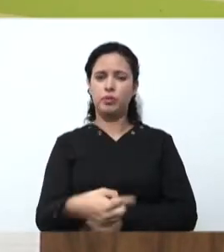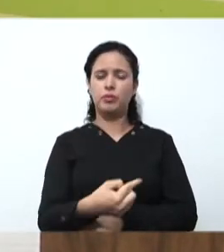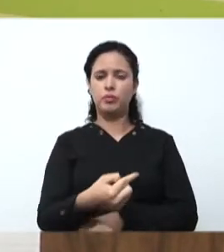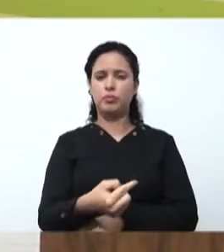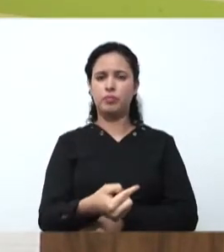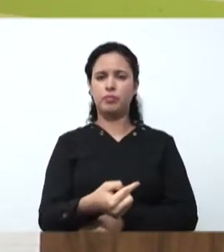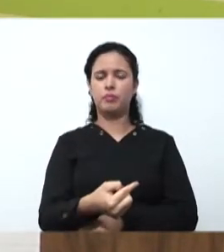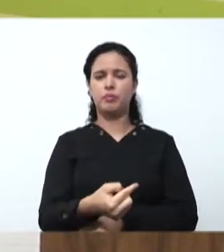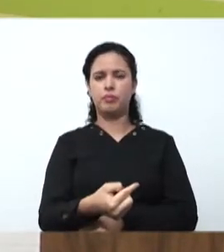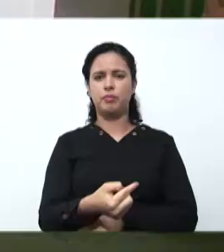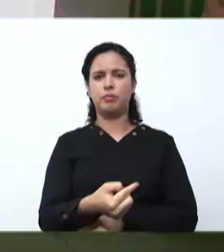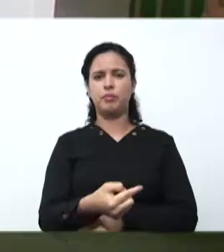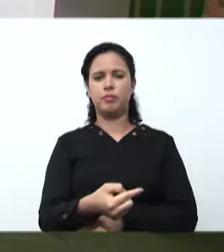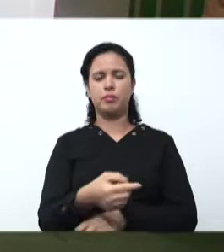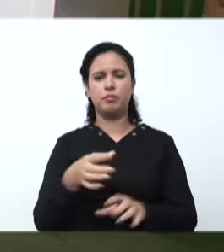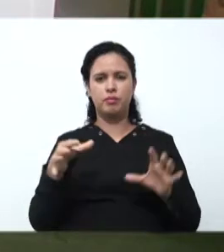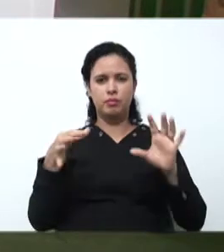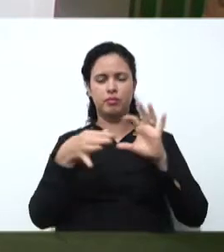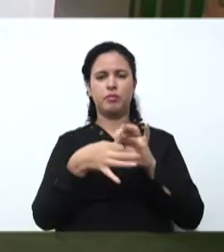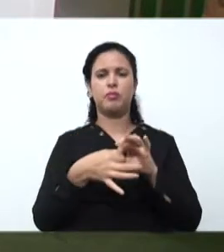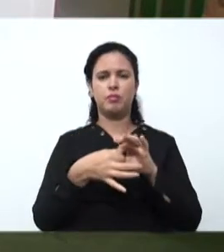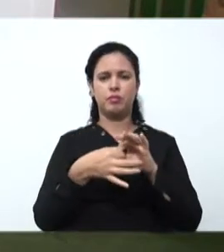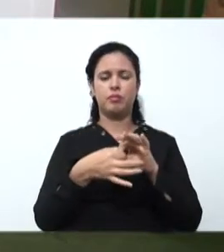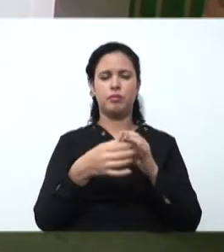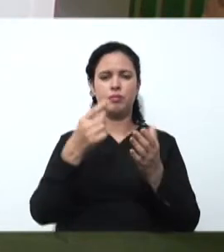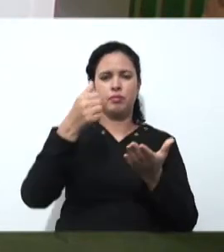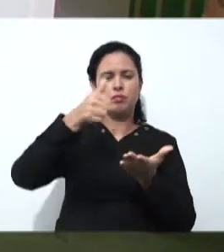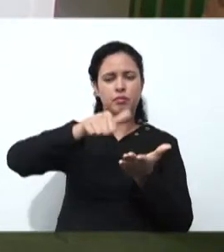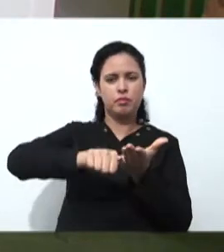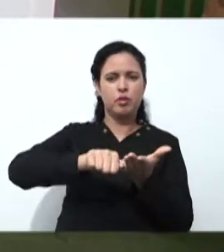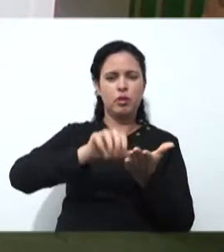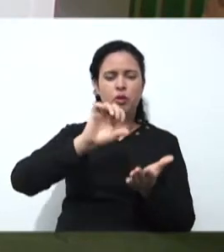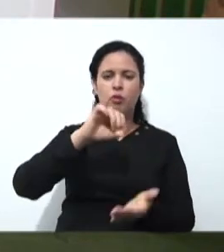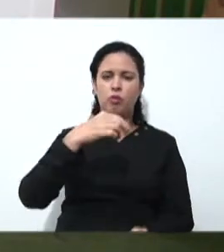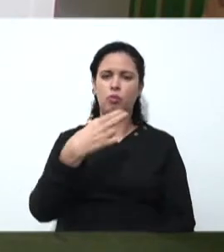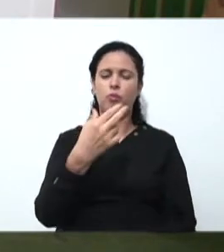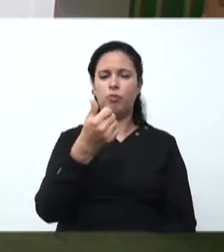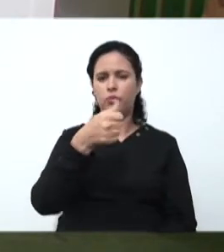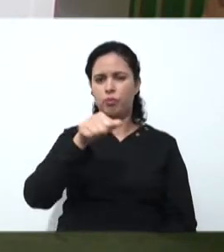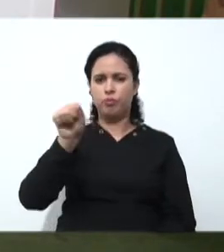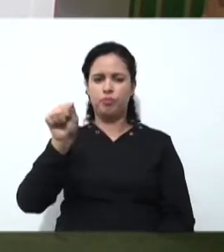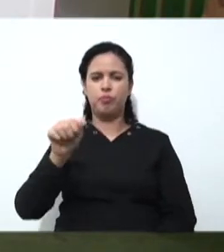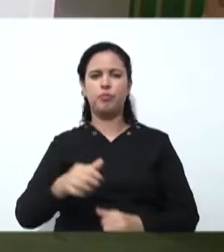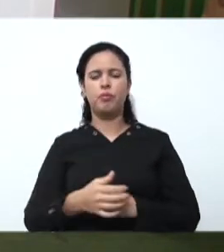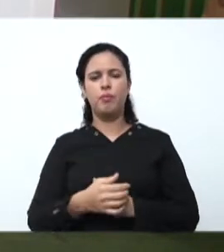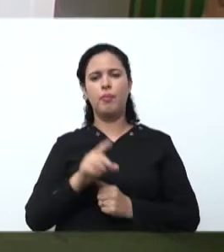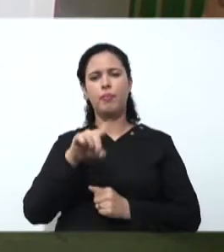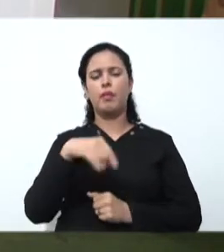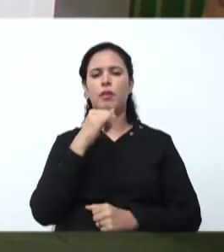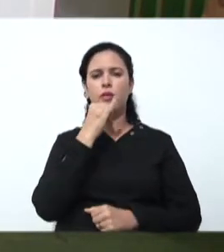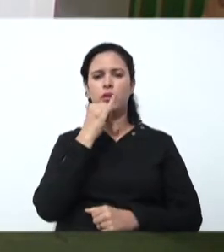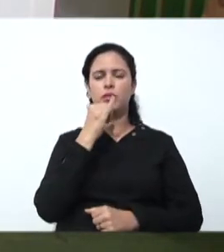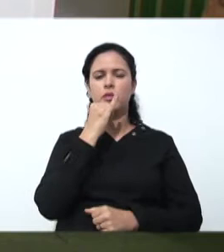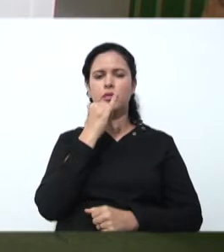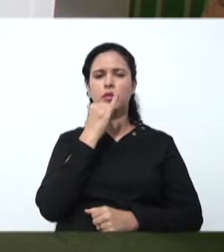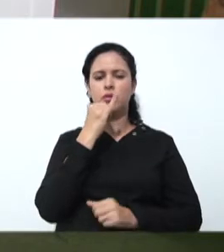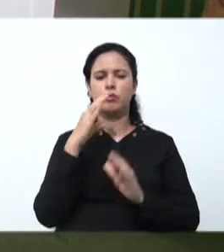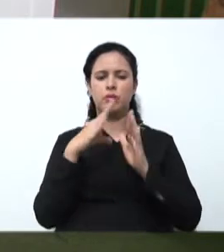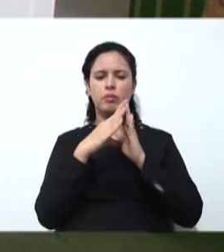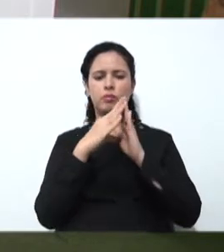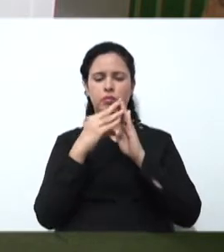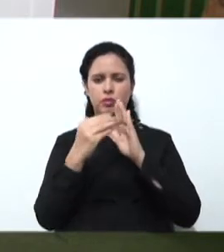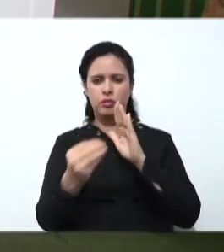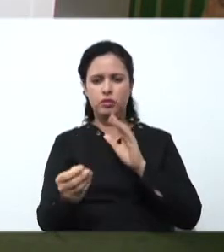catadores que estão associados ou cooperados. Então, esse é um grande exemplo de quê? De um modelo